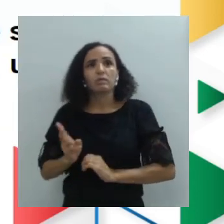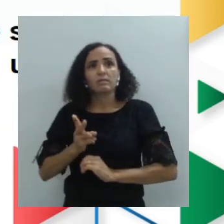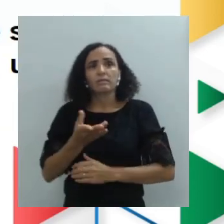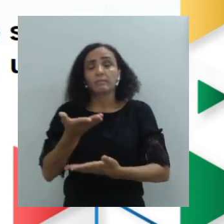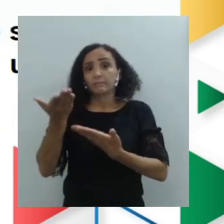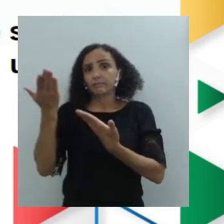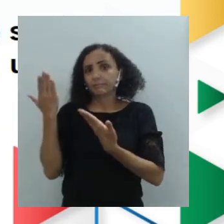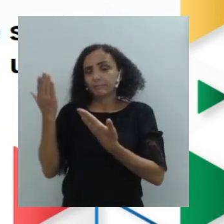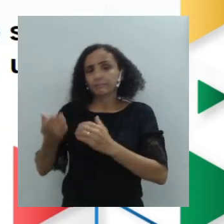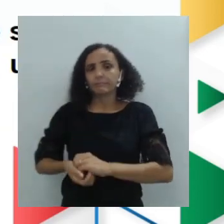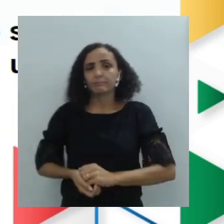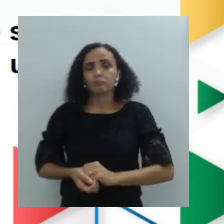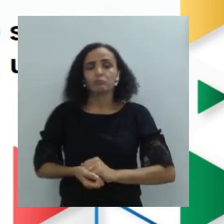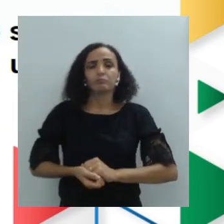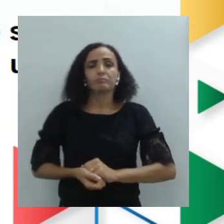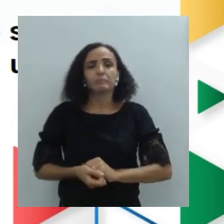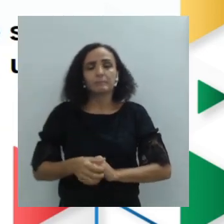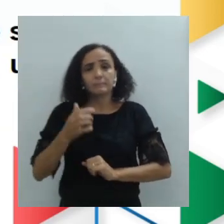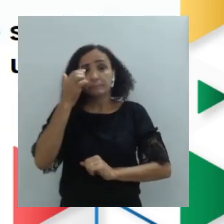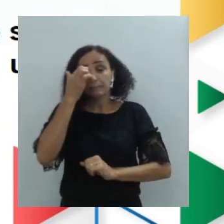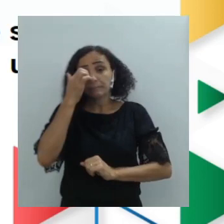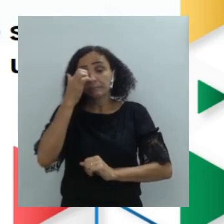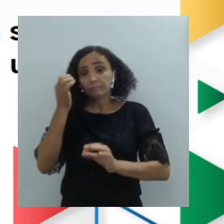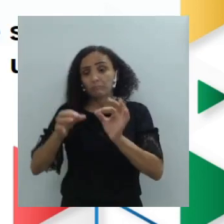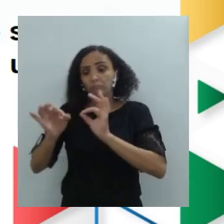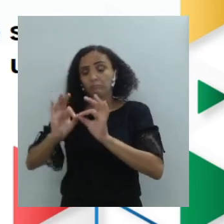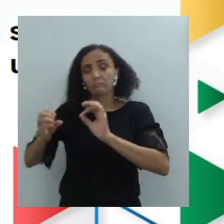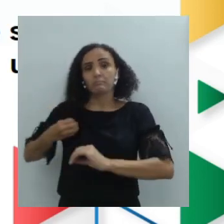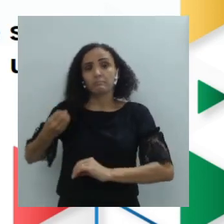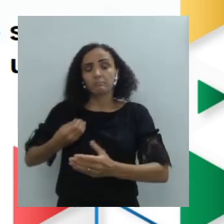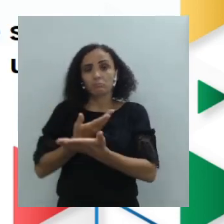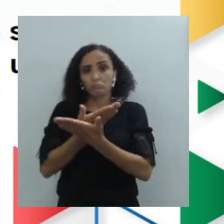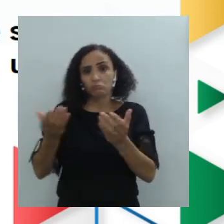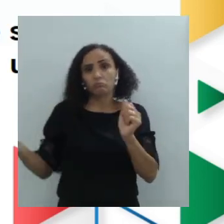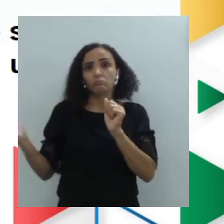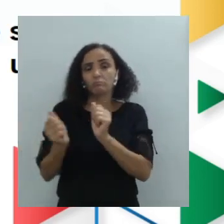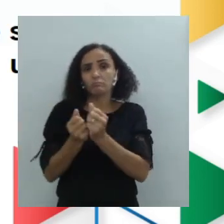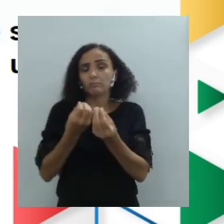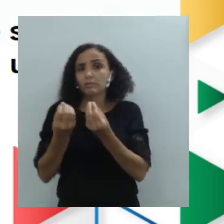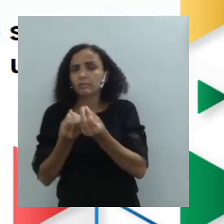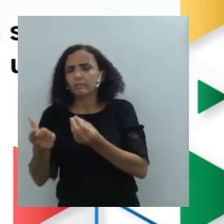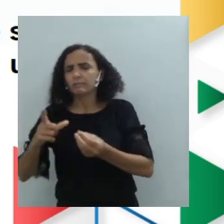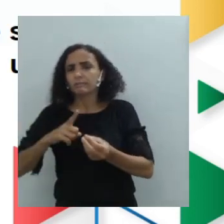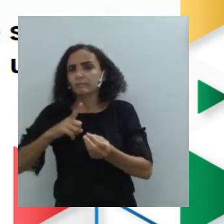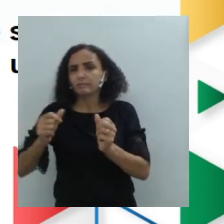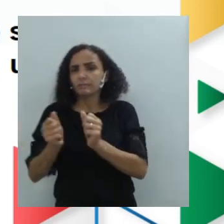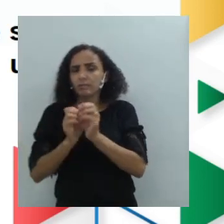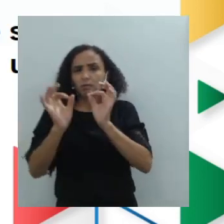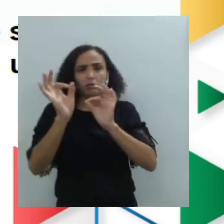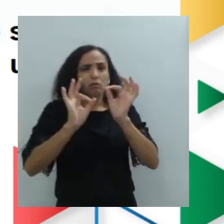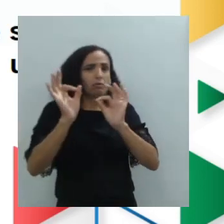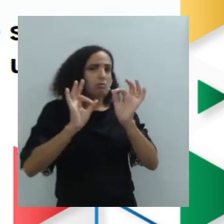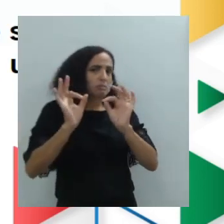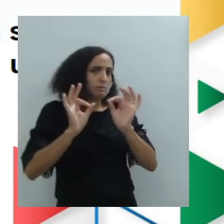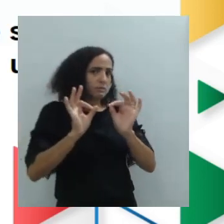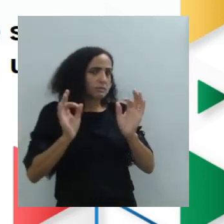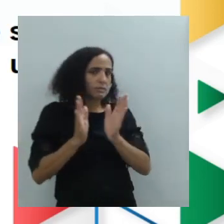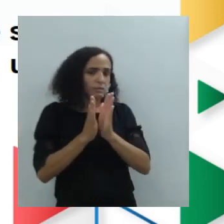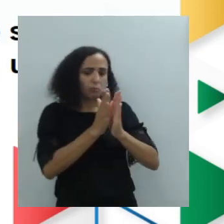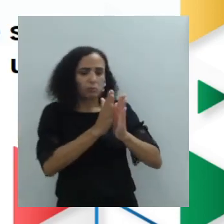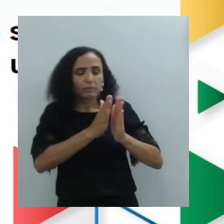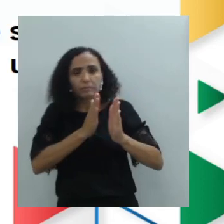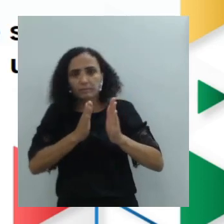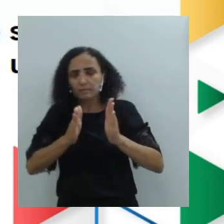tela. Sistemas e organismos. Os sistemas são formados pela união de vários